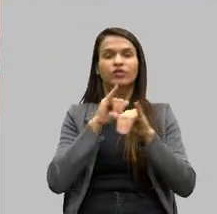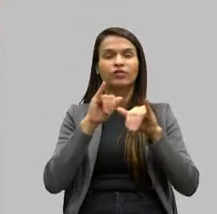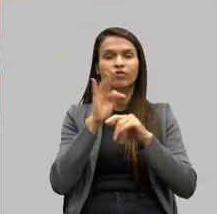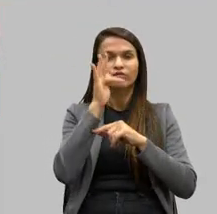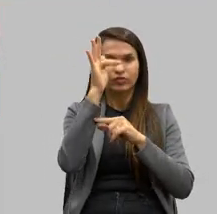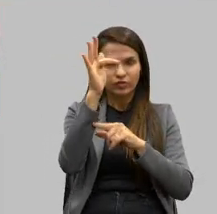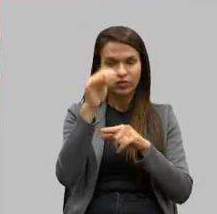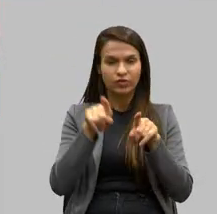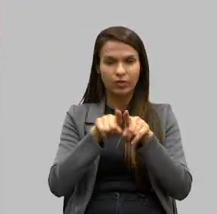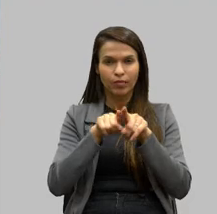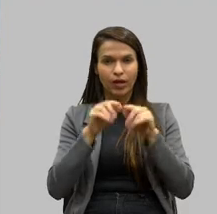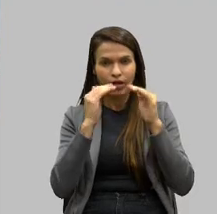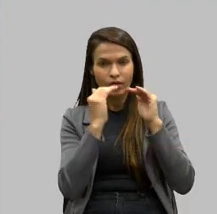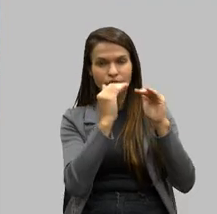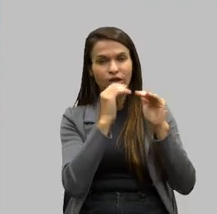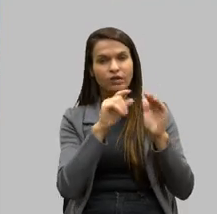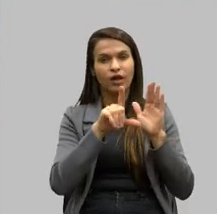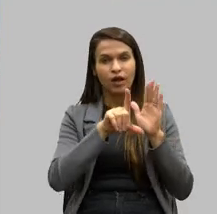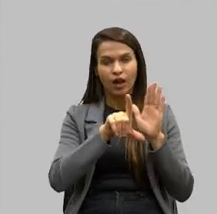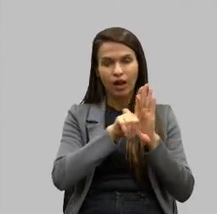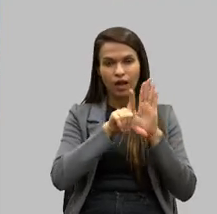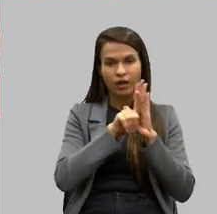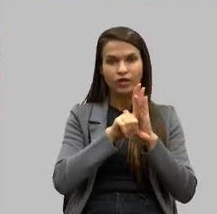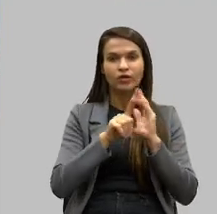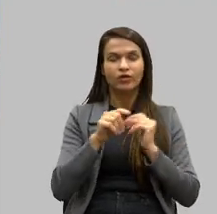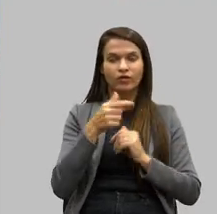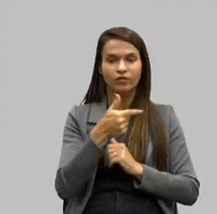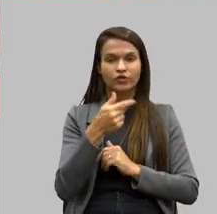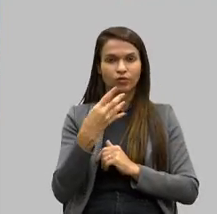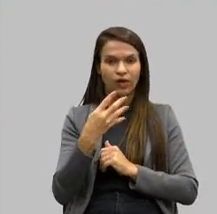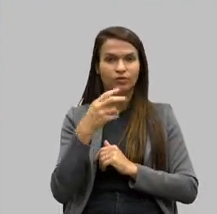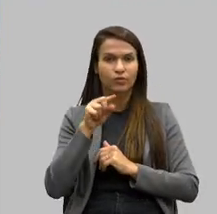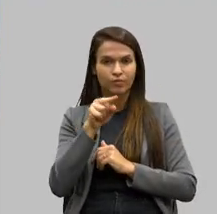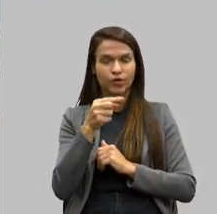em respeito à Lei 24.482, que essa casa